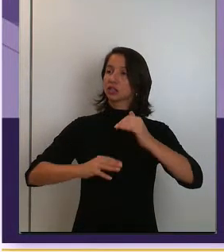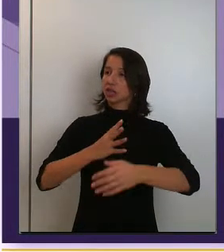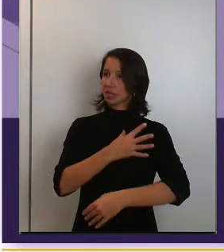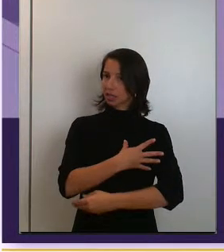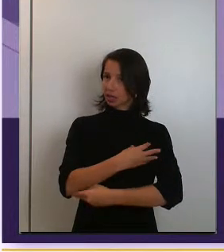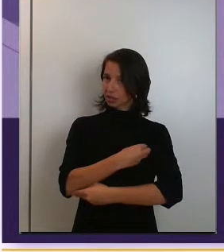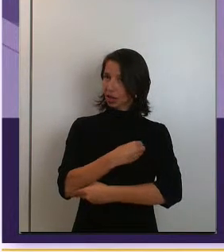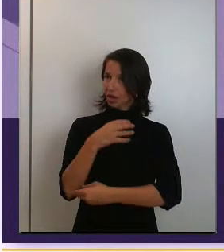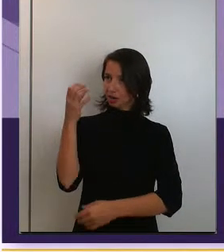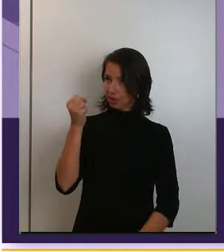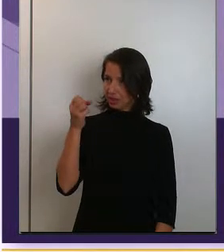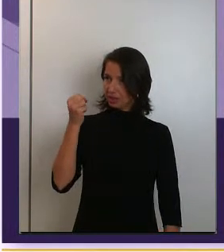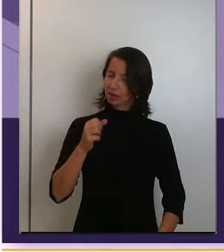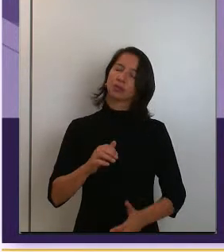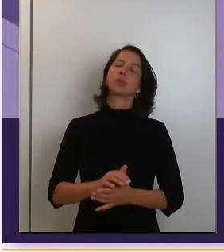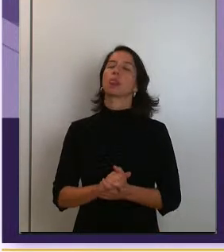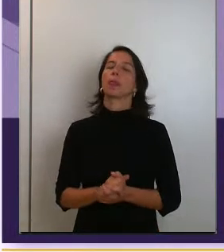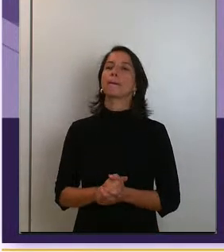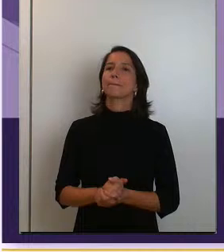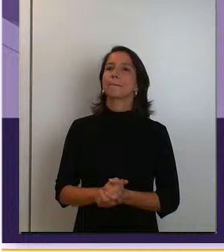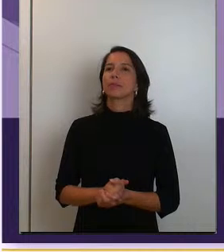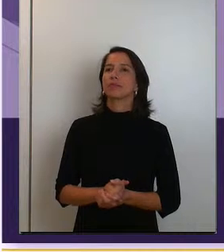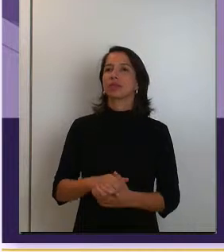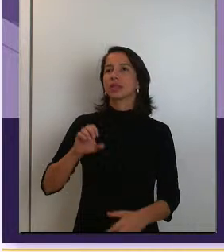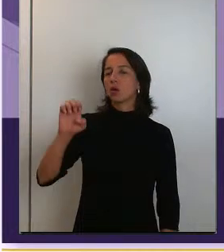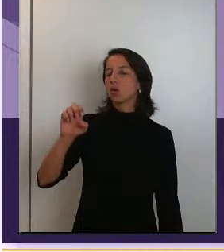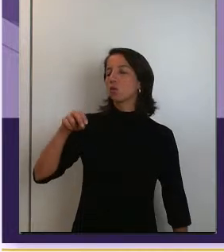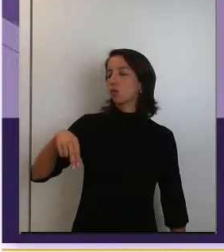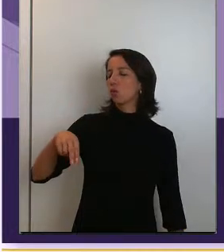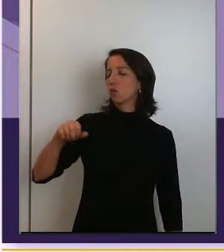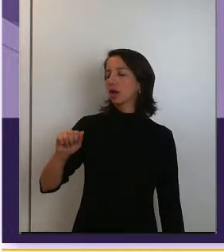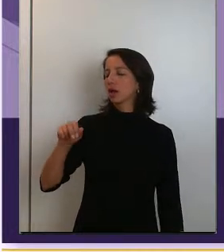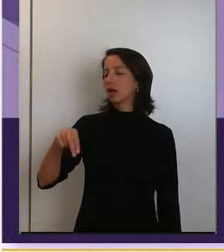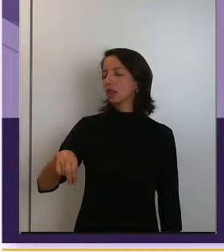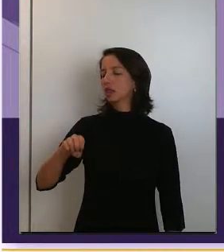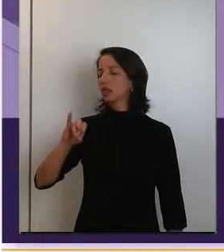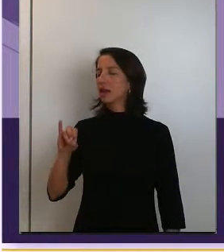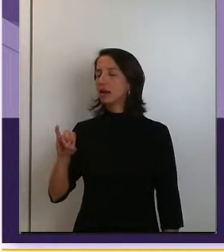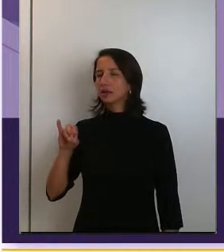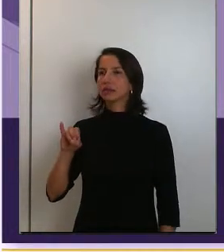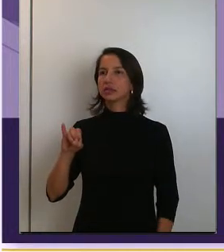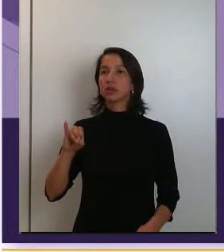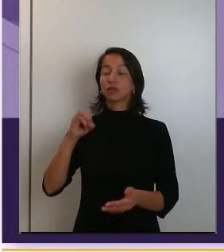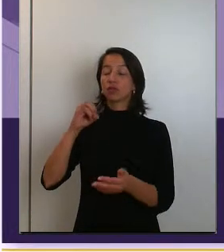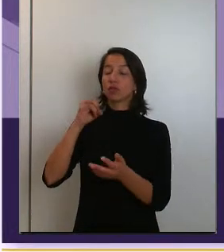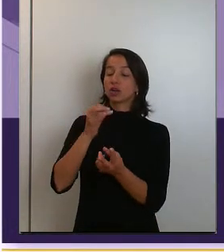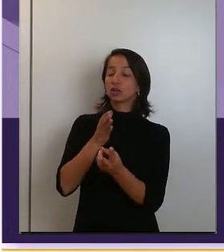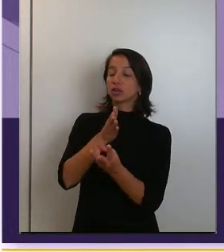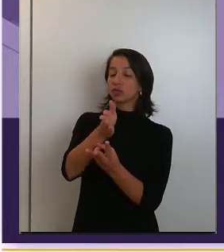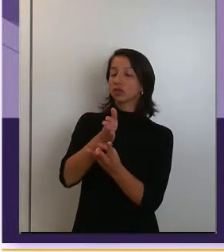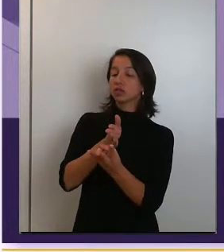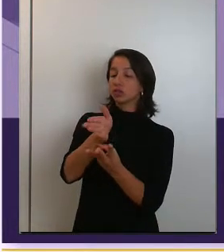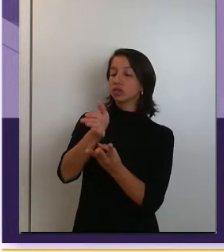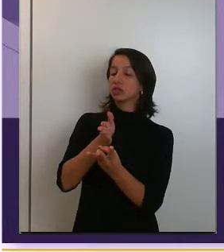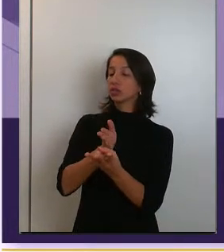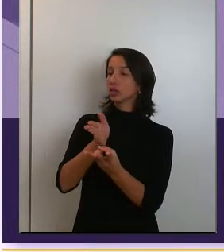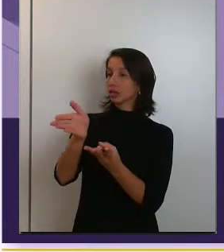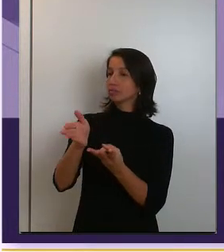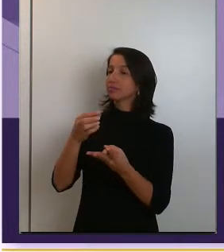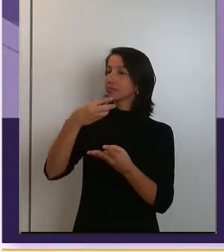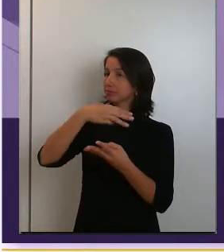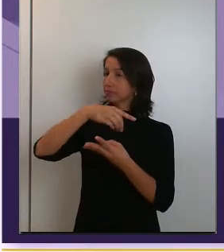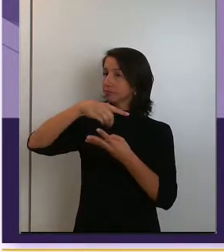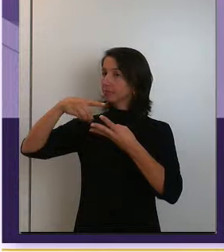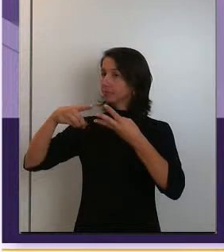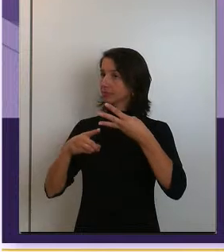O ENANE, ele se dividiu em 3 eixos, né? Foi o maior e mais completo estudo sobre alimentação e nutrição